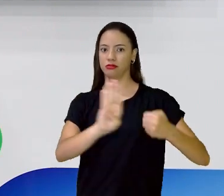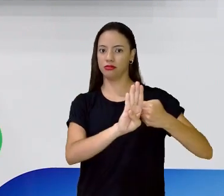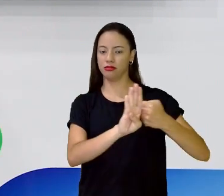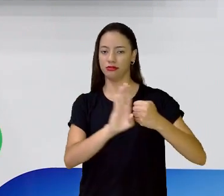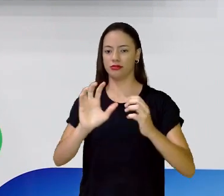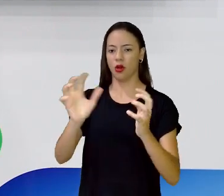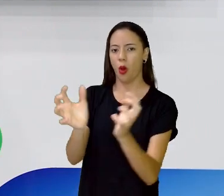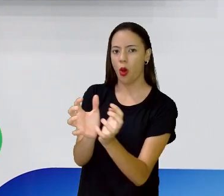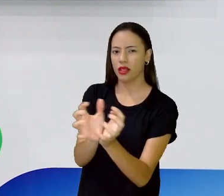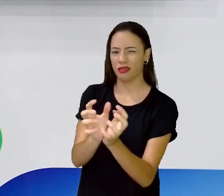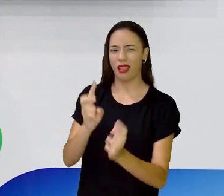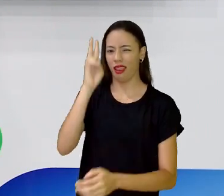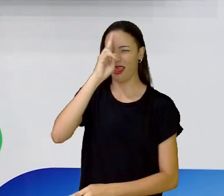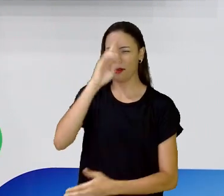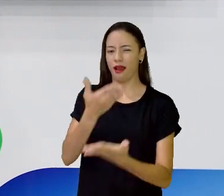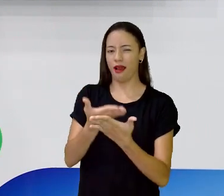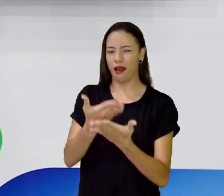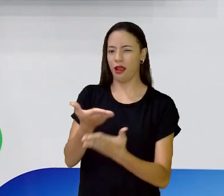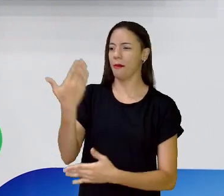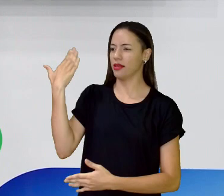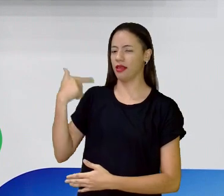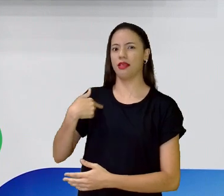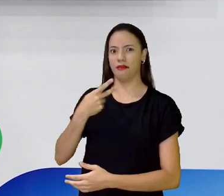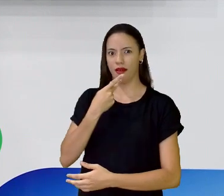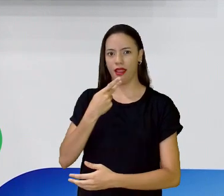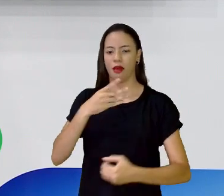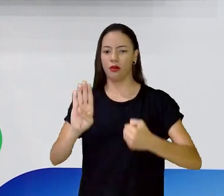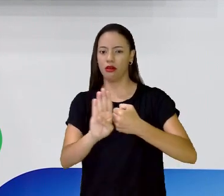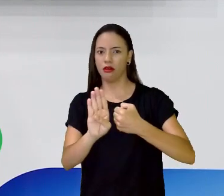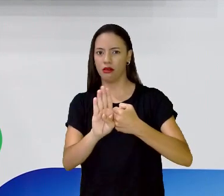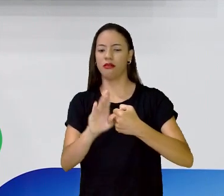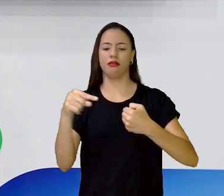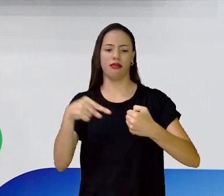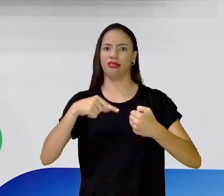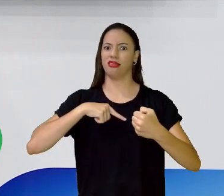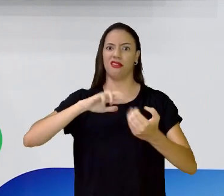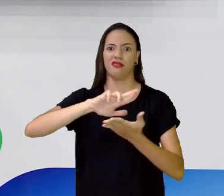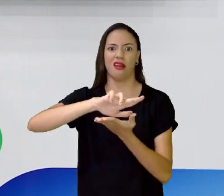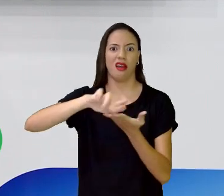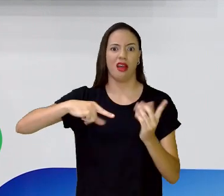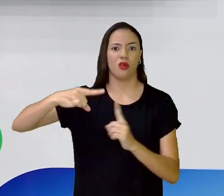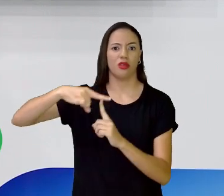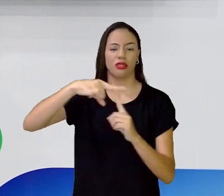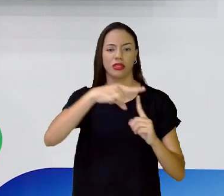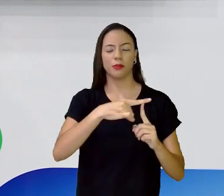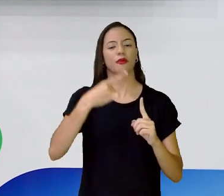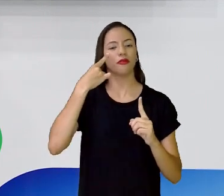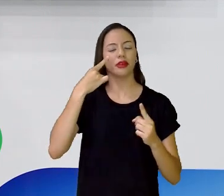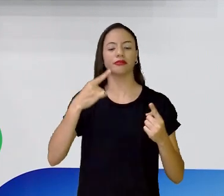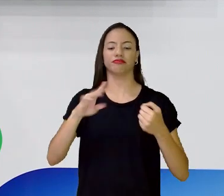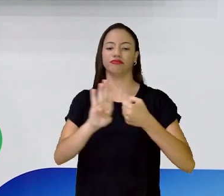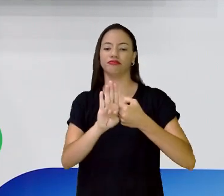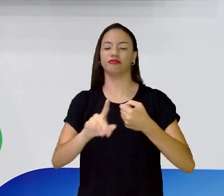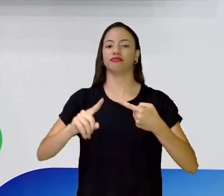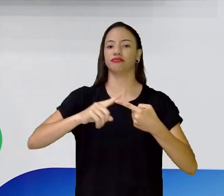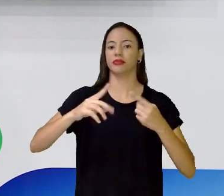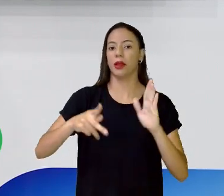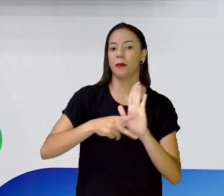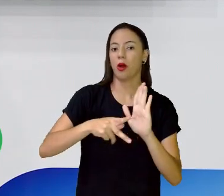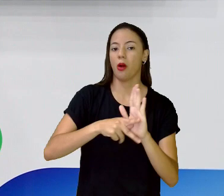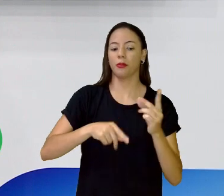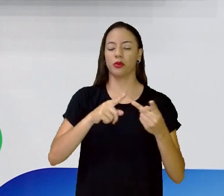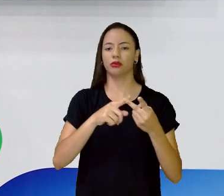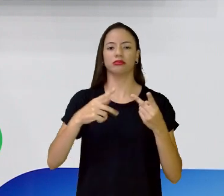sobre substantivos, não é? Eu disse que existiam vários tipos de substantivos. Vimos substantivos próprios,